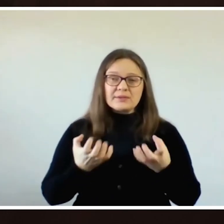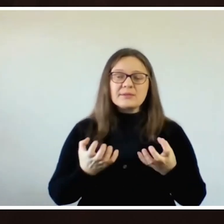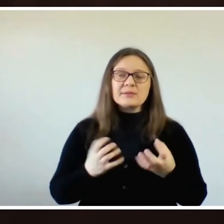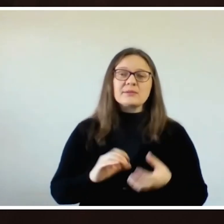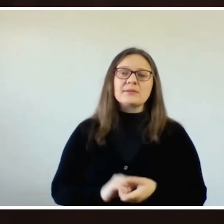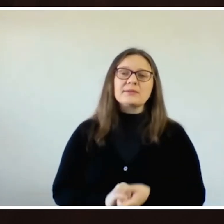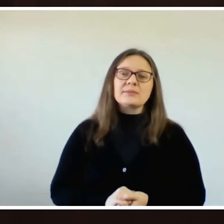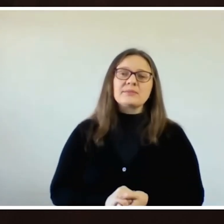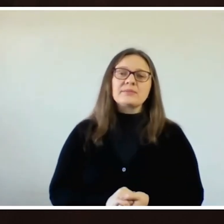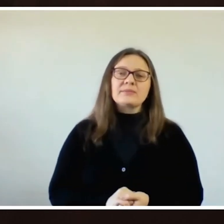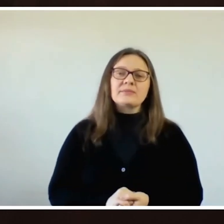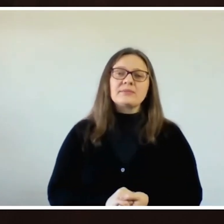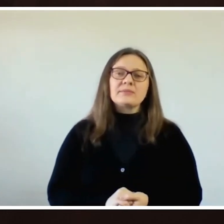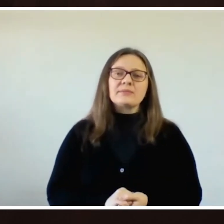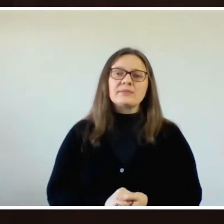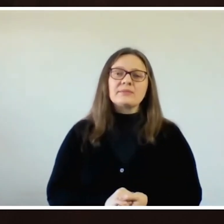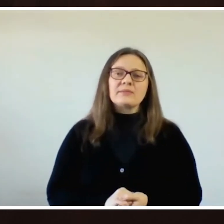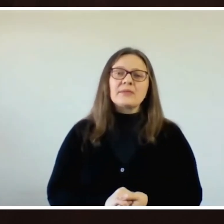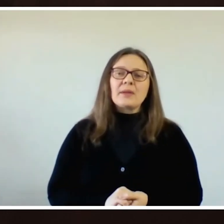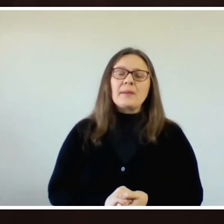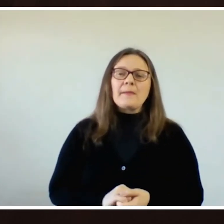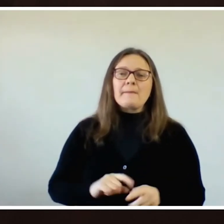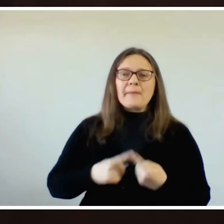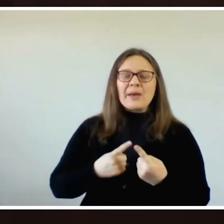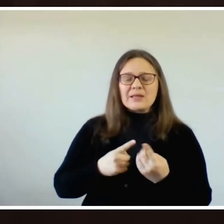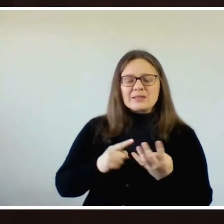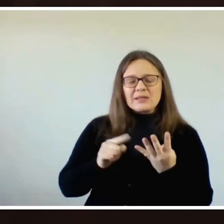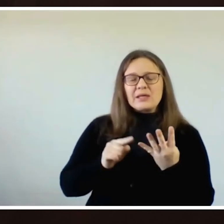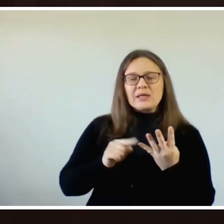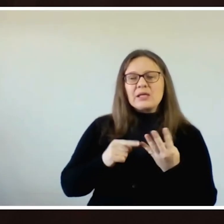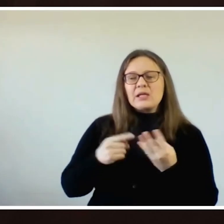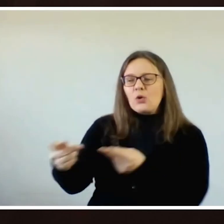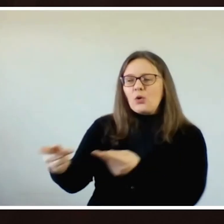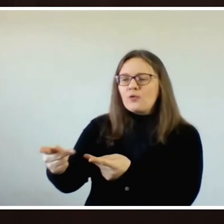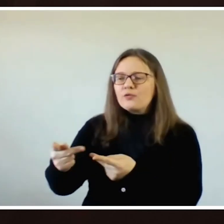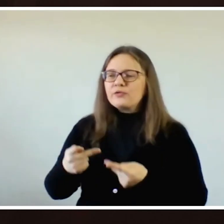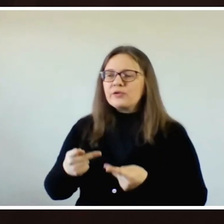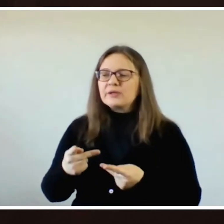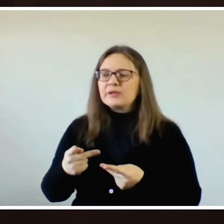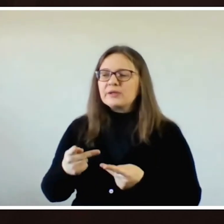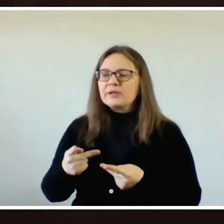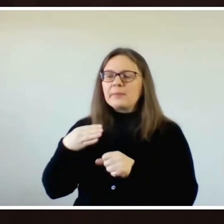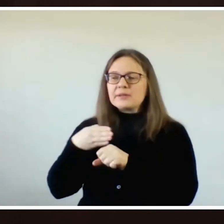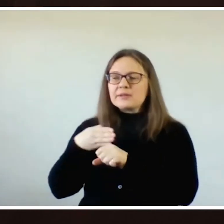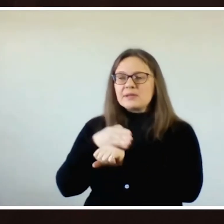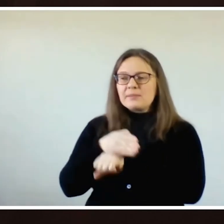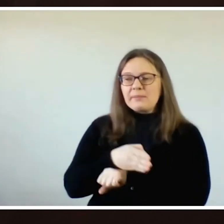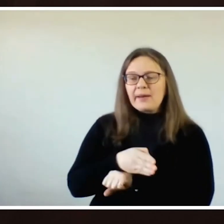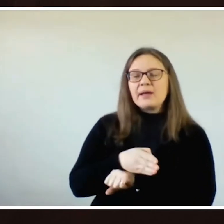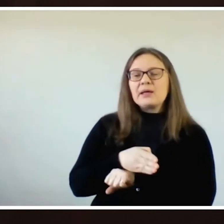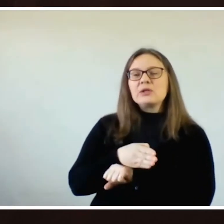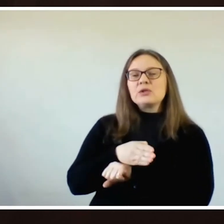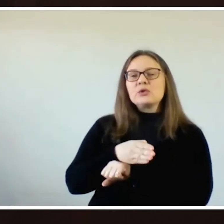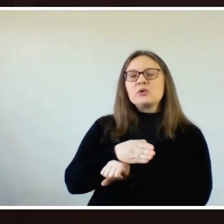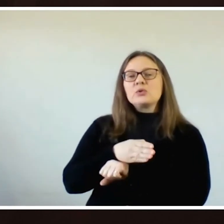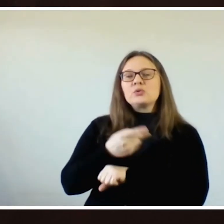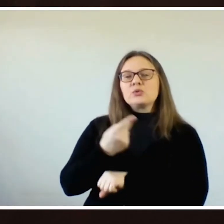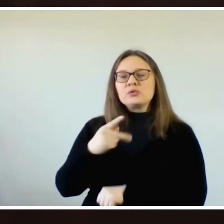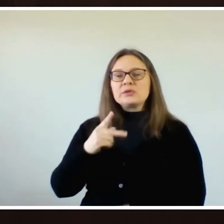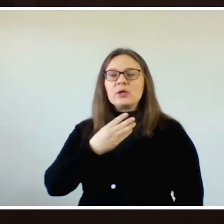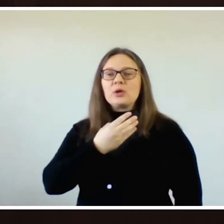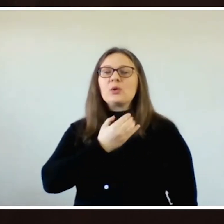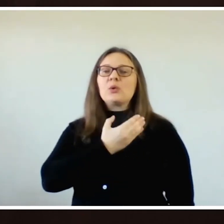para a corte. Mas o reinado desse príncipe cristão também durou só 8 meses. Morreu no